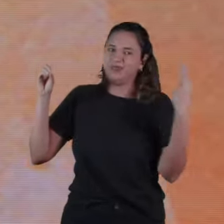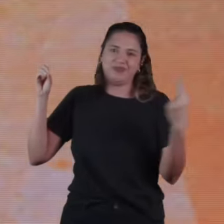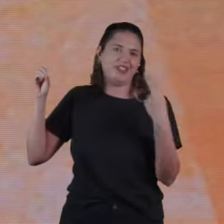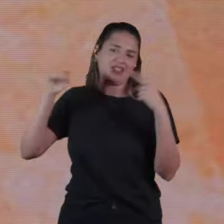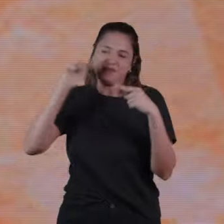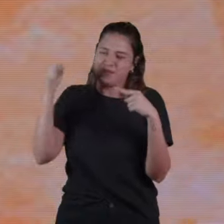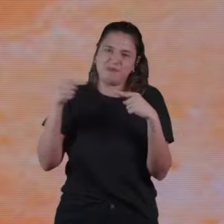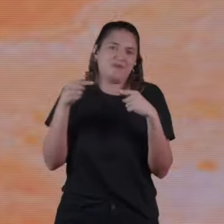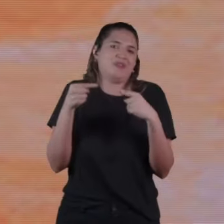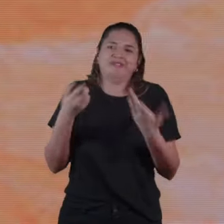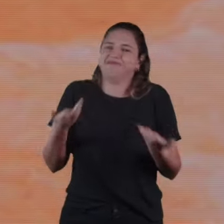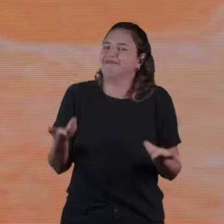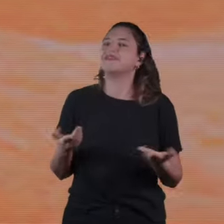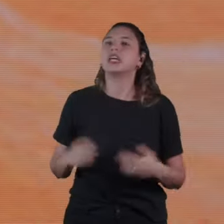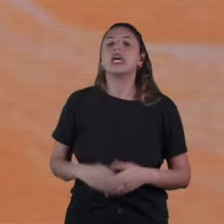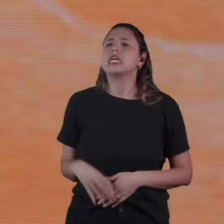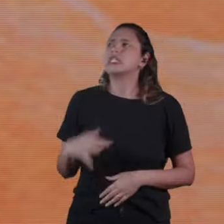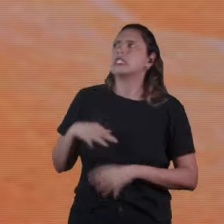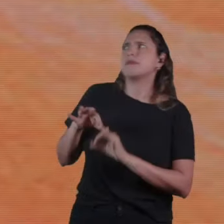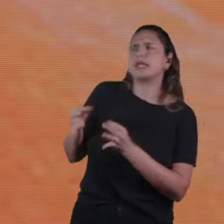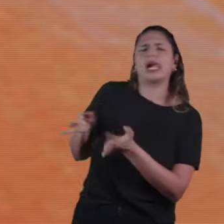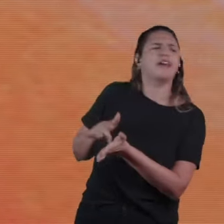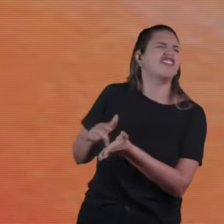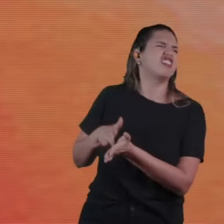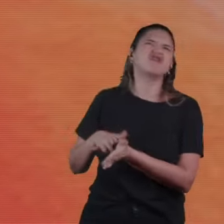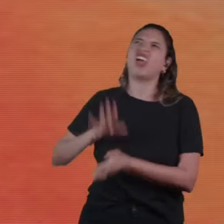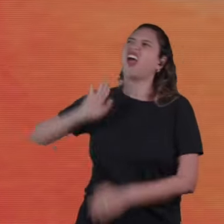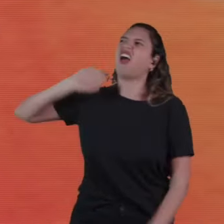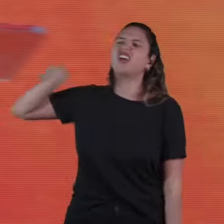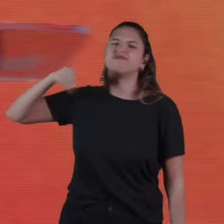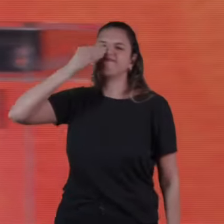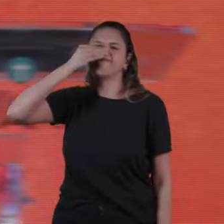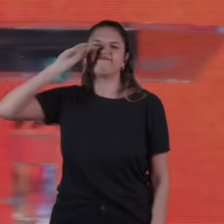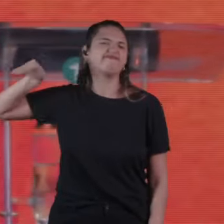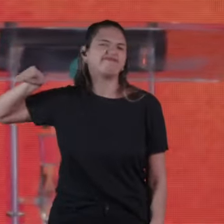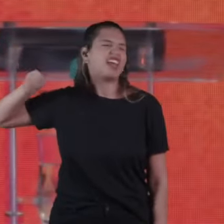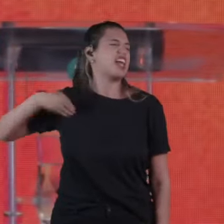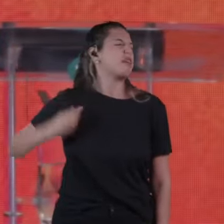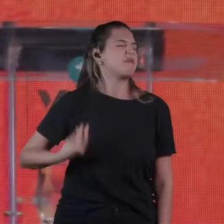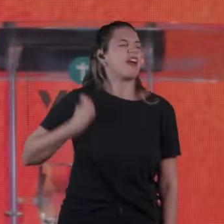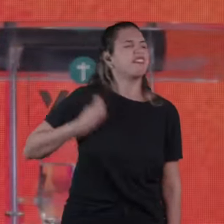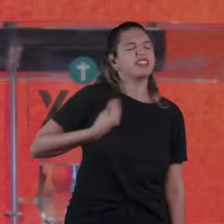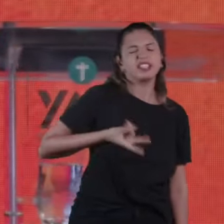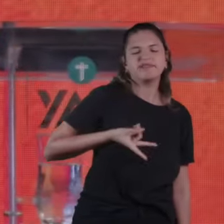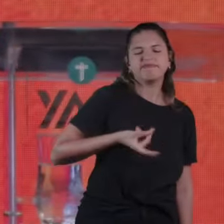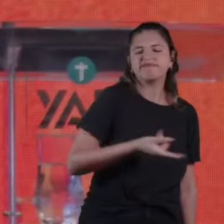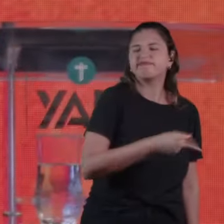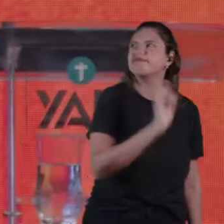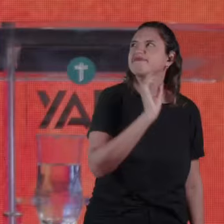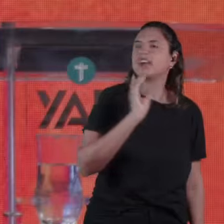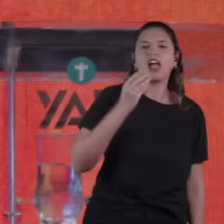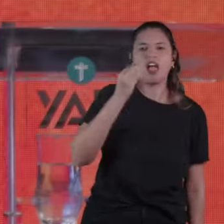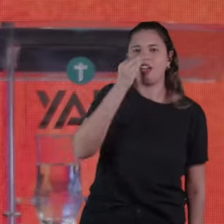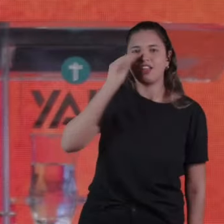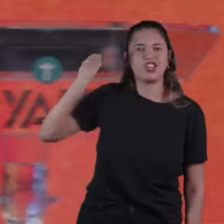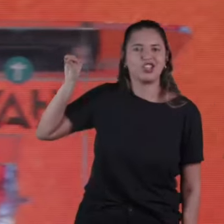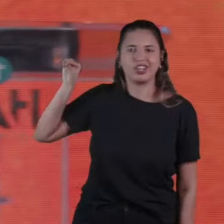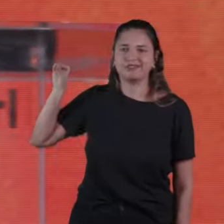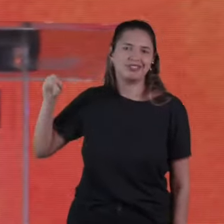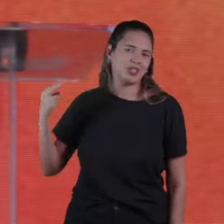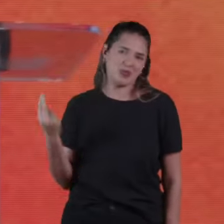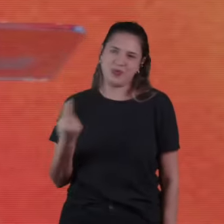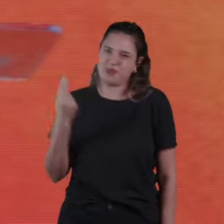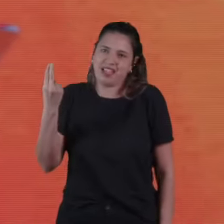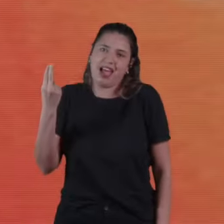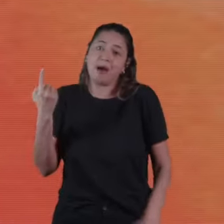Deus. Não tem como eu simplesmente fingir que Ele não existe e seguir o meu caminho ignorando que Ele está presente. Ele vai